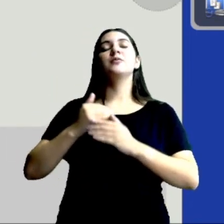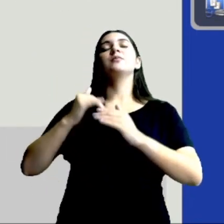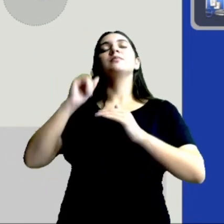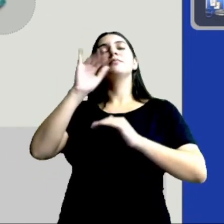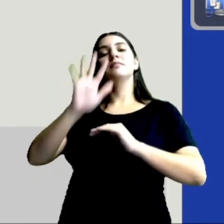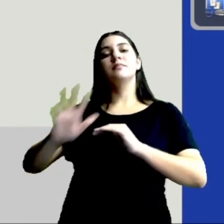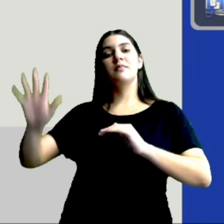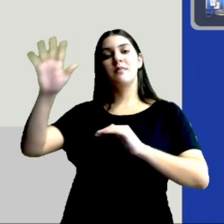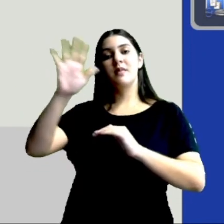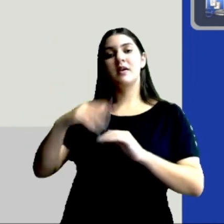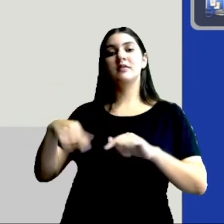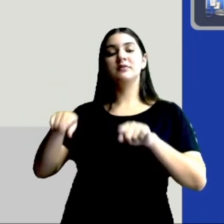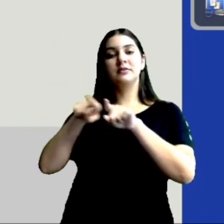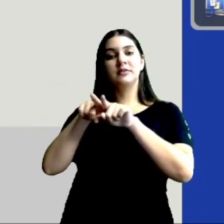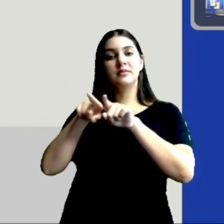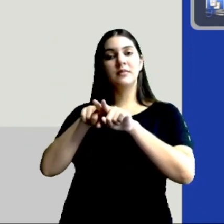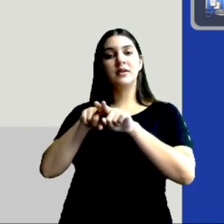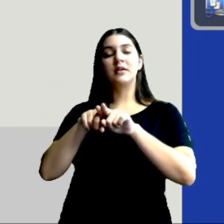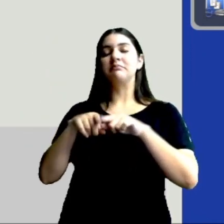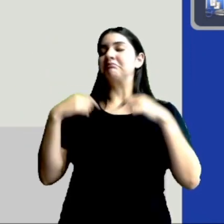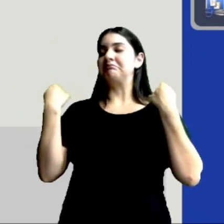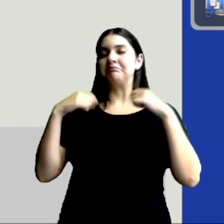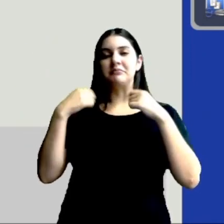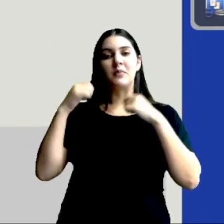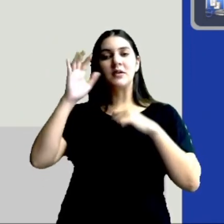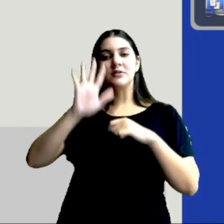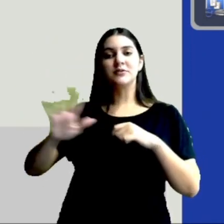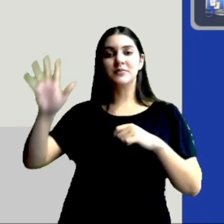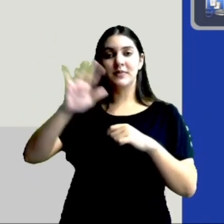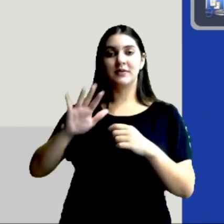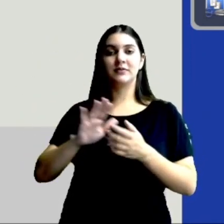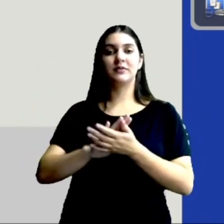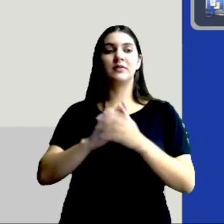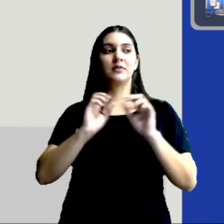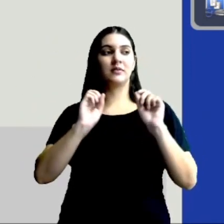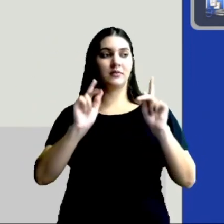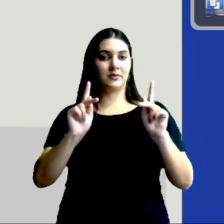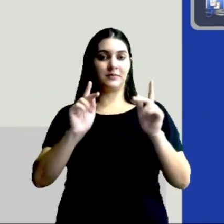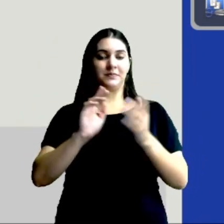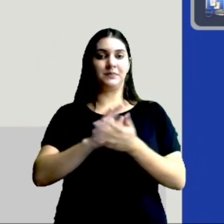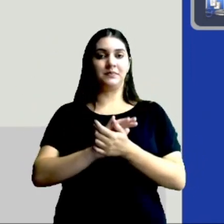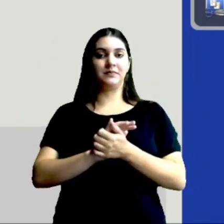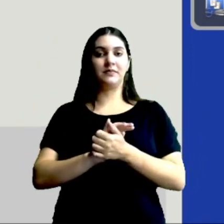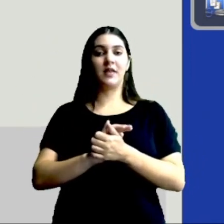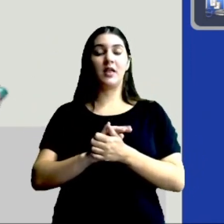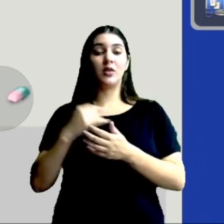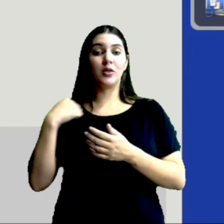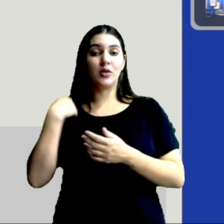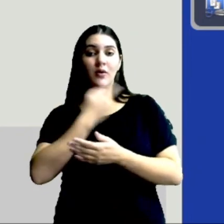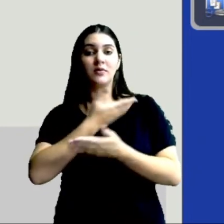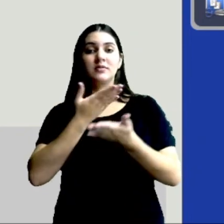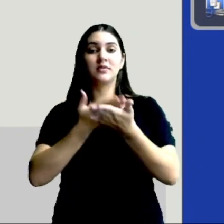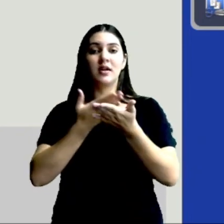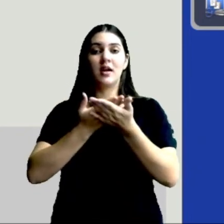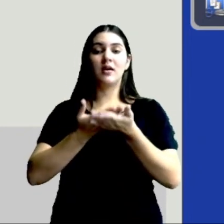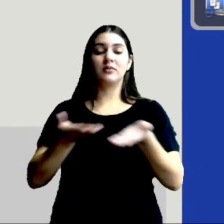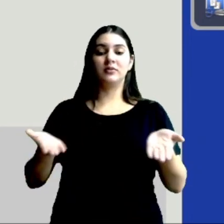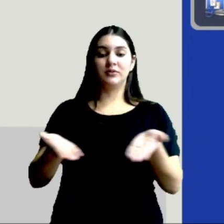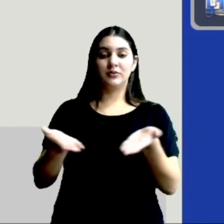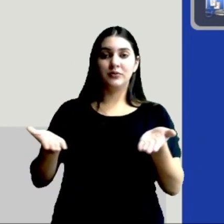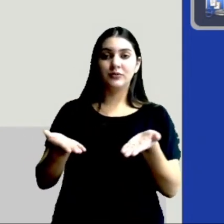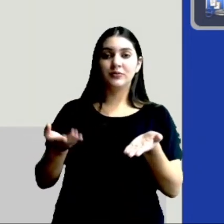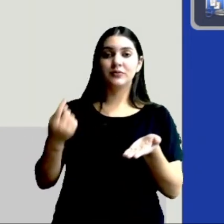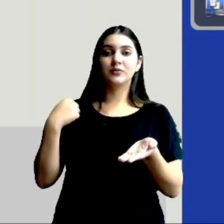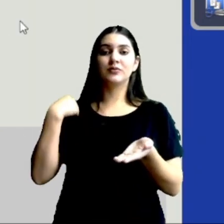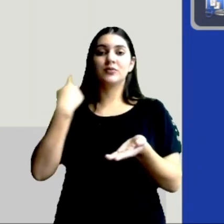e esse daqui nem imagem a gente precisou. Então é isso aí. Esta foi nossa aula de hoje, tá? Este